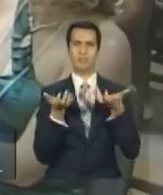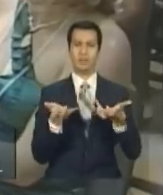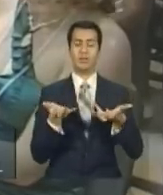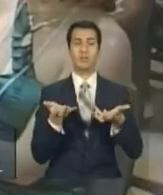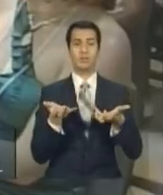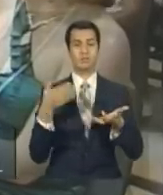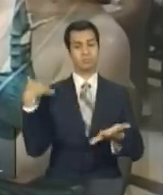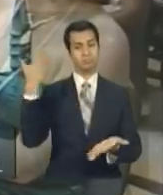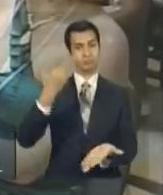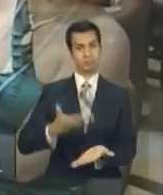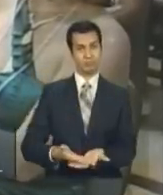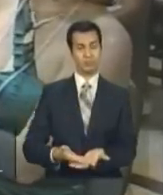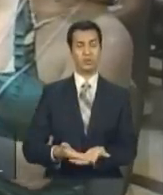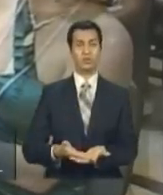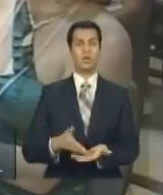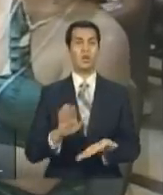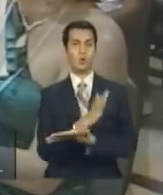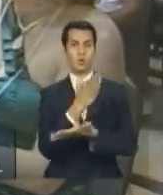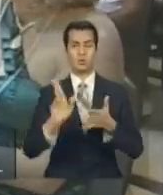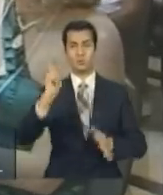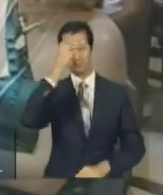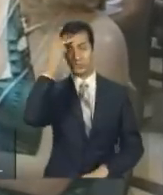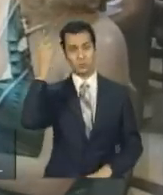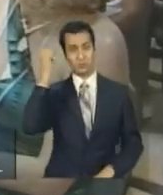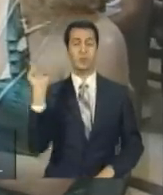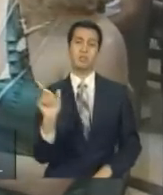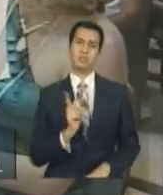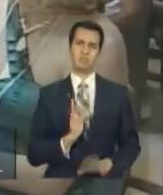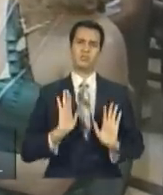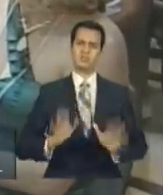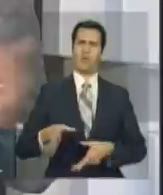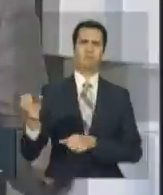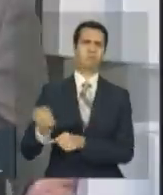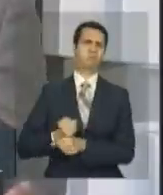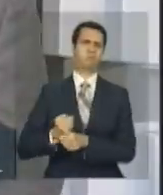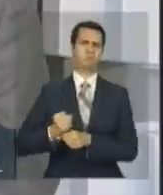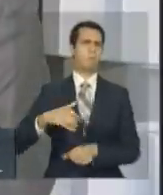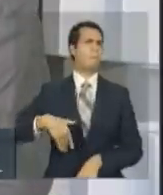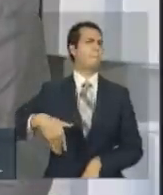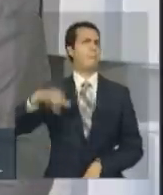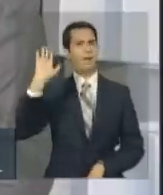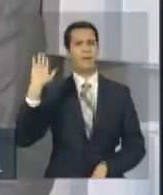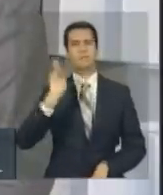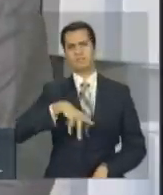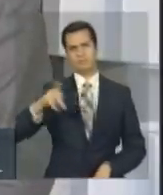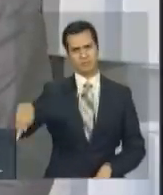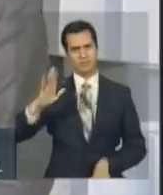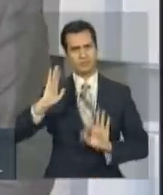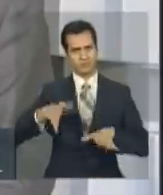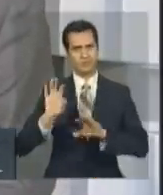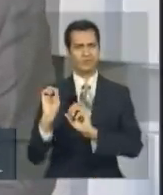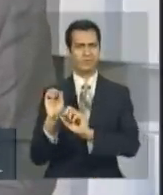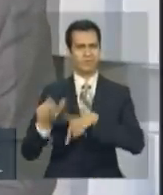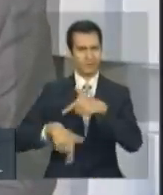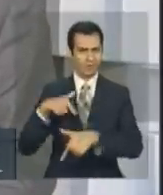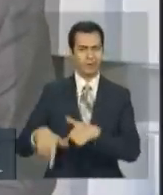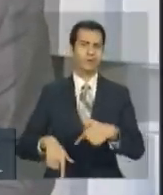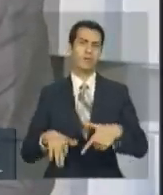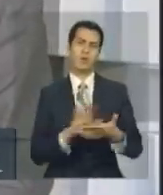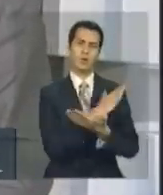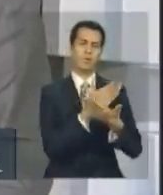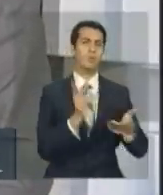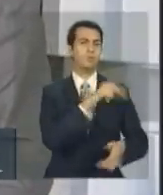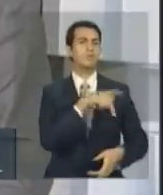sei, deve ter gente aqui com mais tempo de magistério, gente com menos tempo de magistério, mas o que o MEC